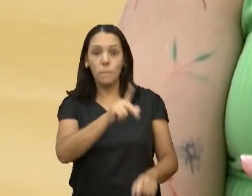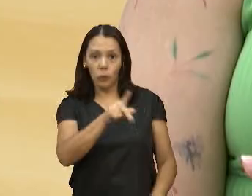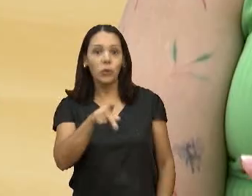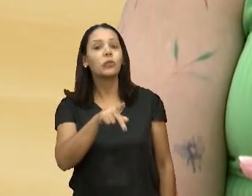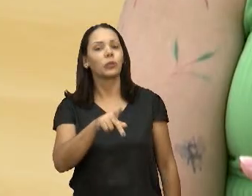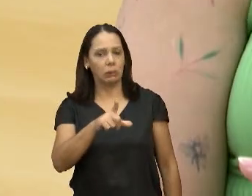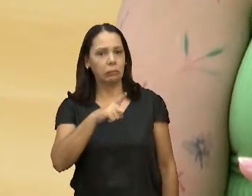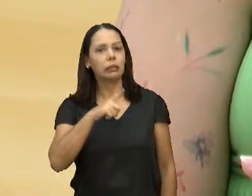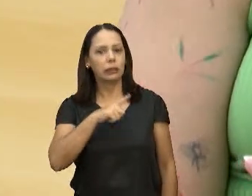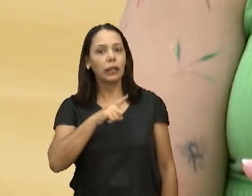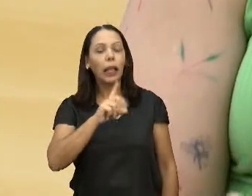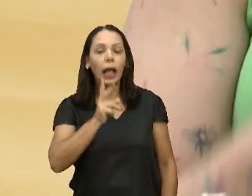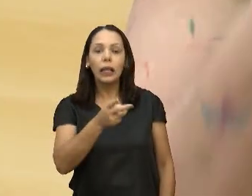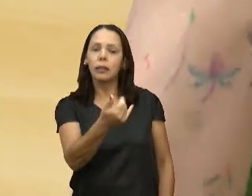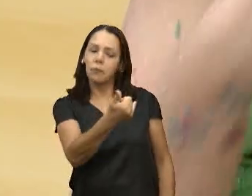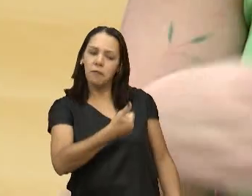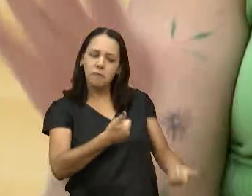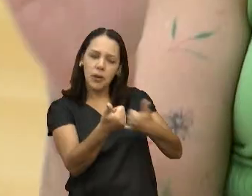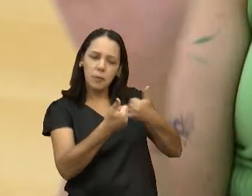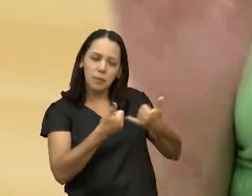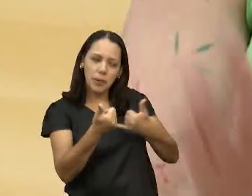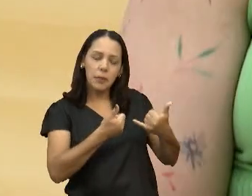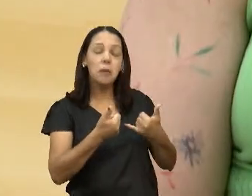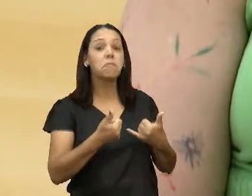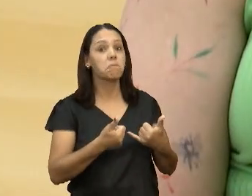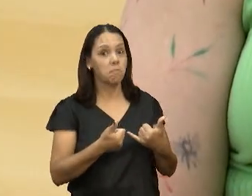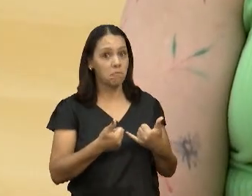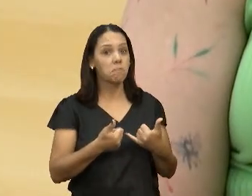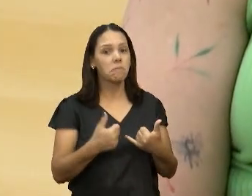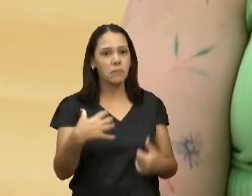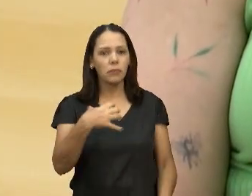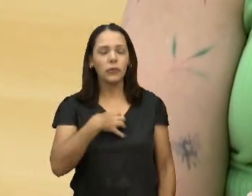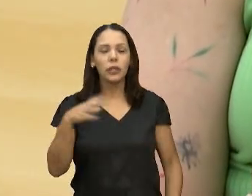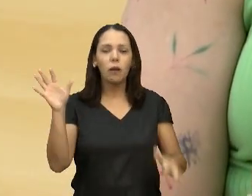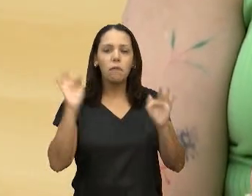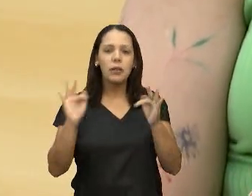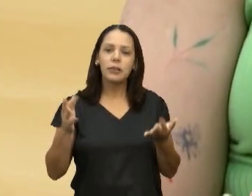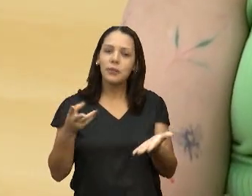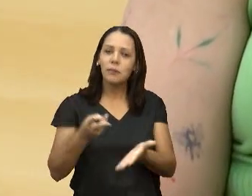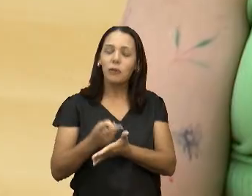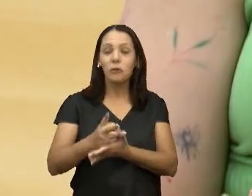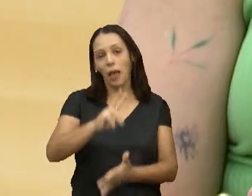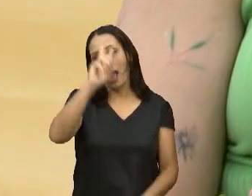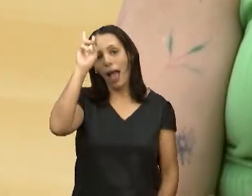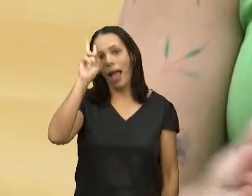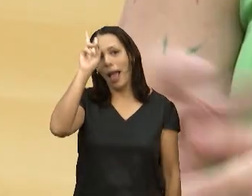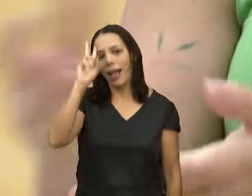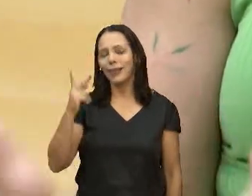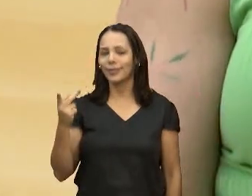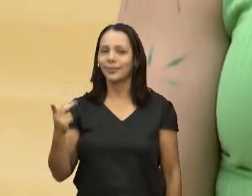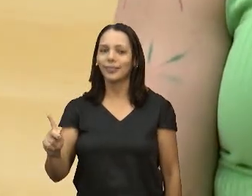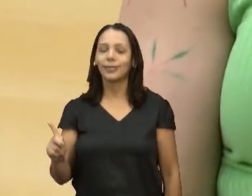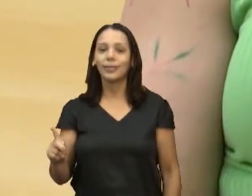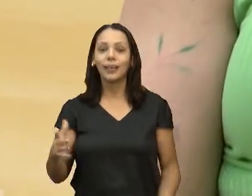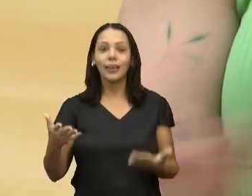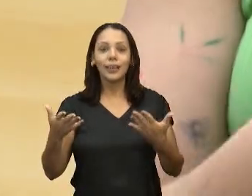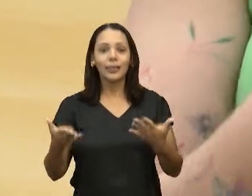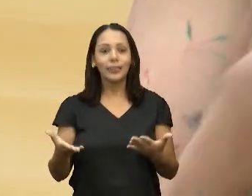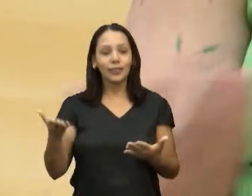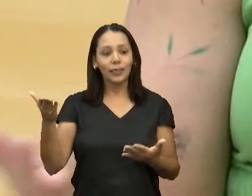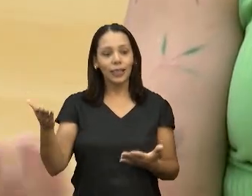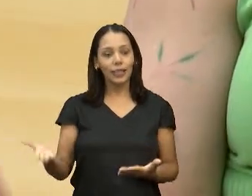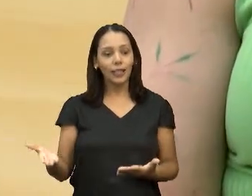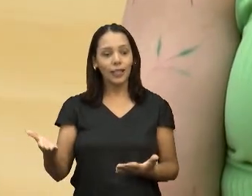escuta o nome dele. Então é uma felicidade continuar esse legado, né? E o Guarana